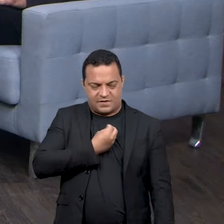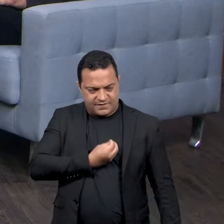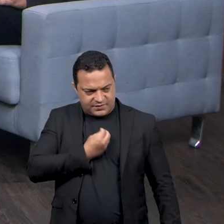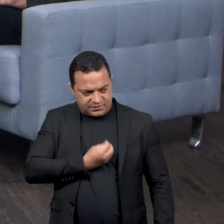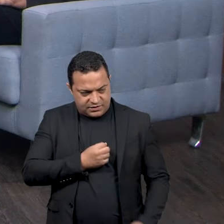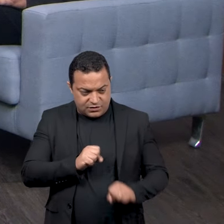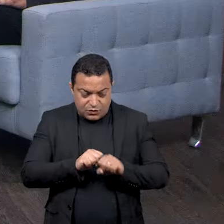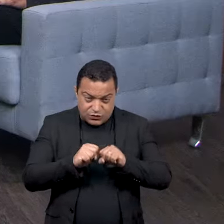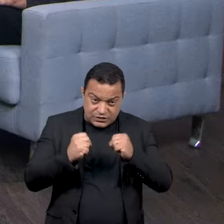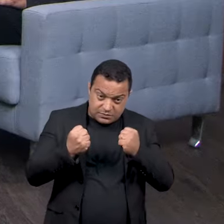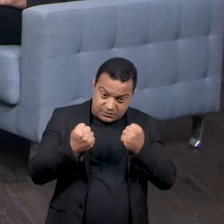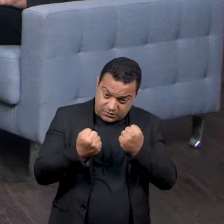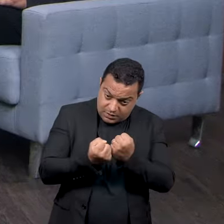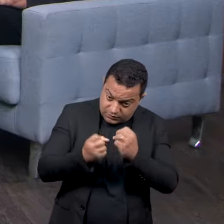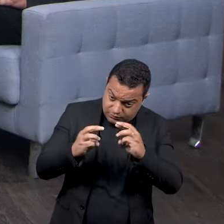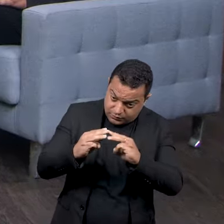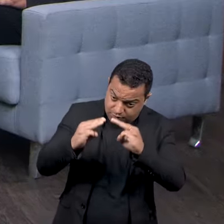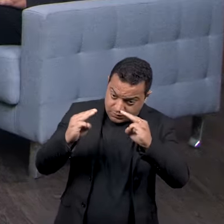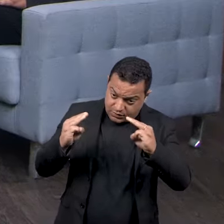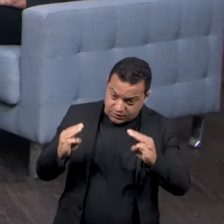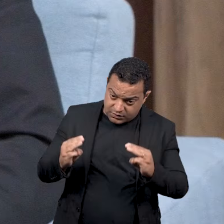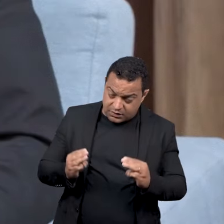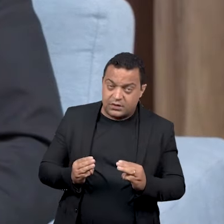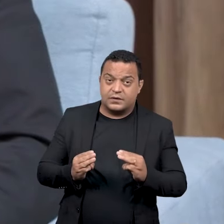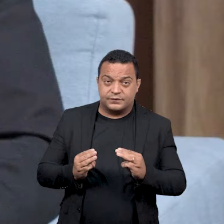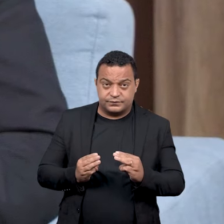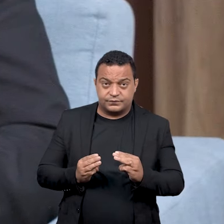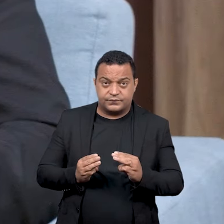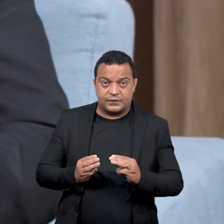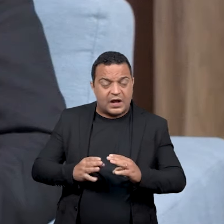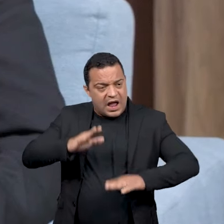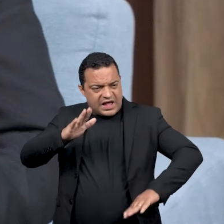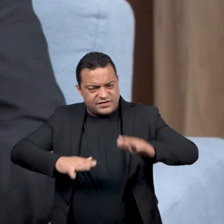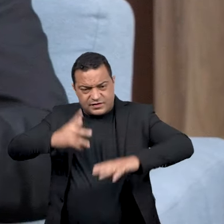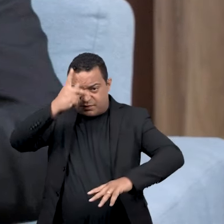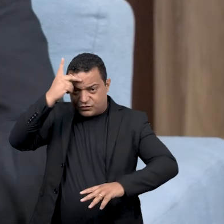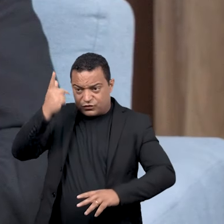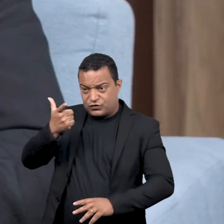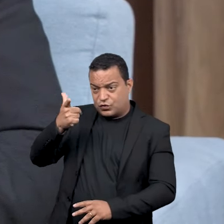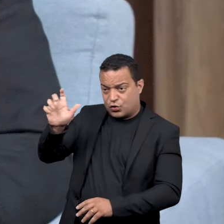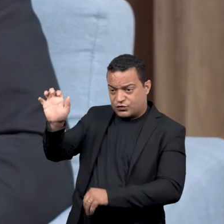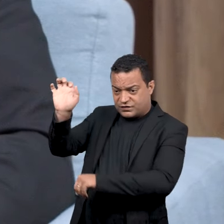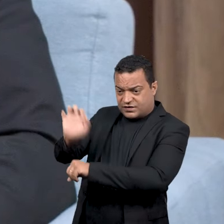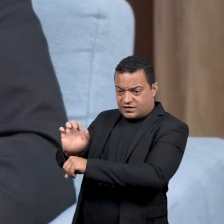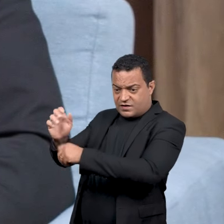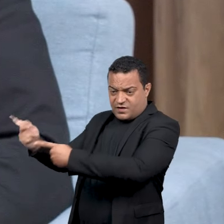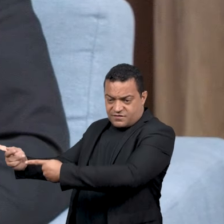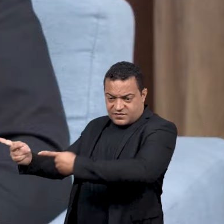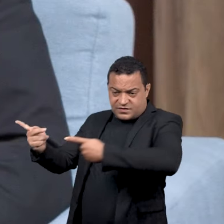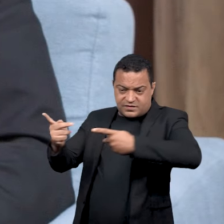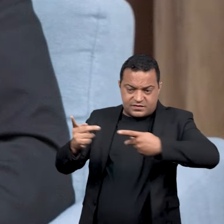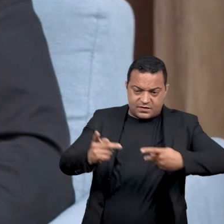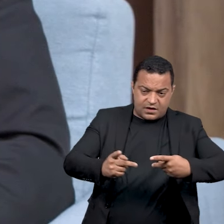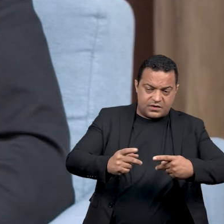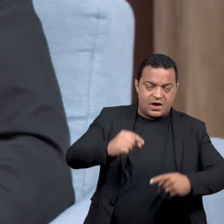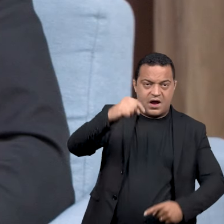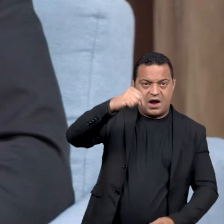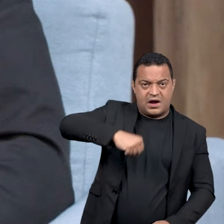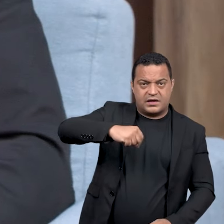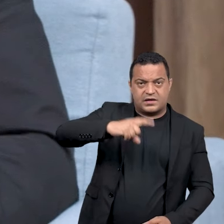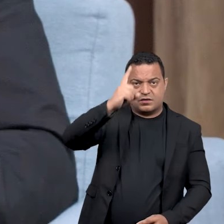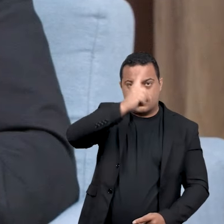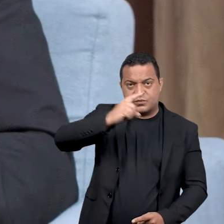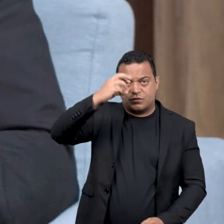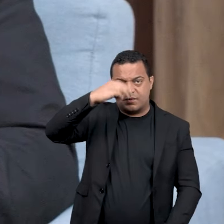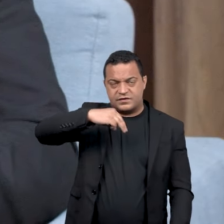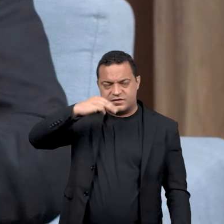dos seminários, né, do Manaim, e muitos irmãos que são até de outros estados que visitam o Manaim de Domingos Martins, alguns